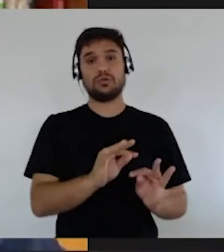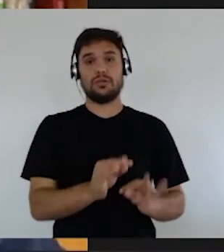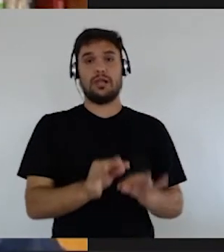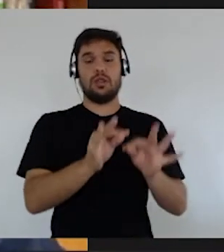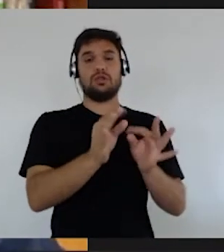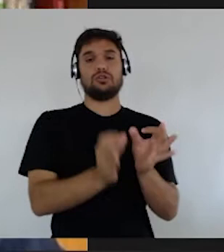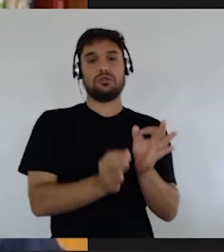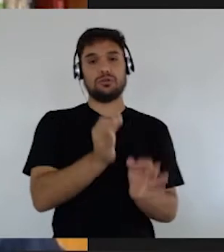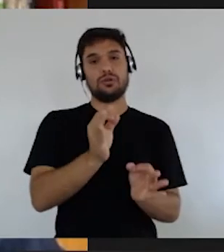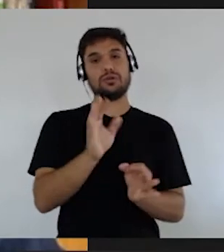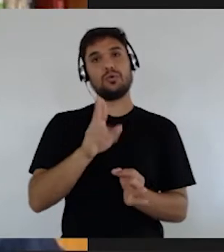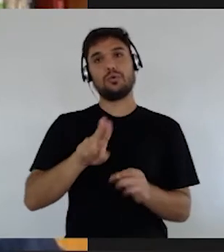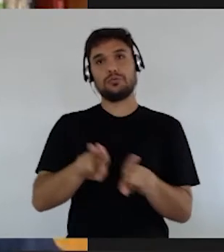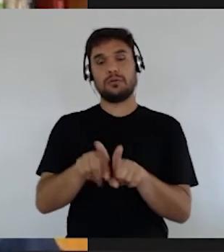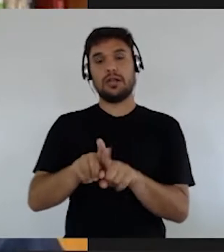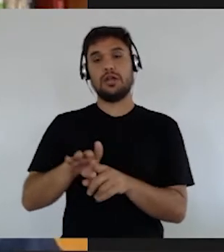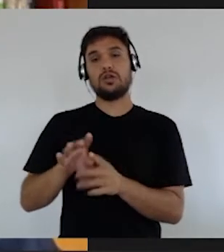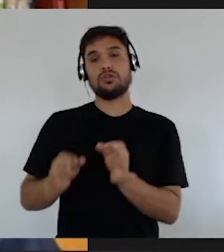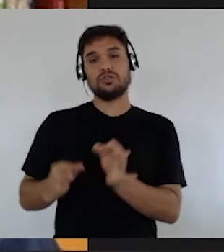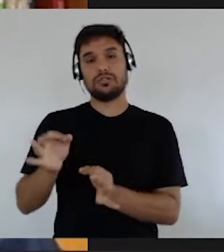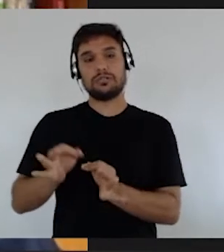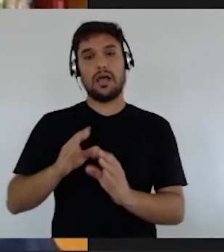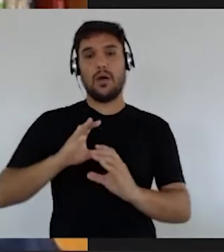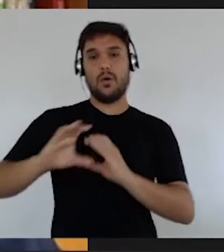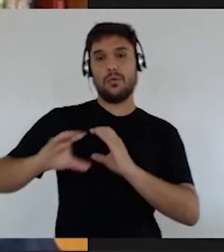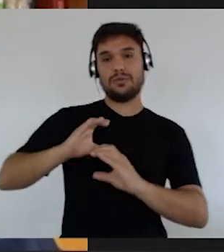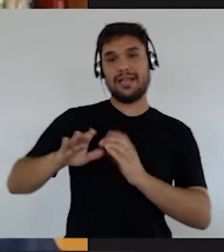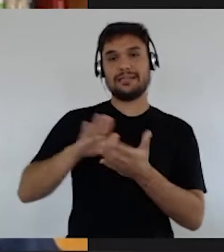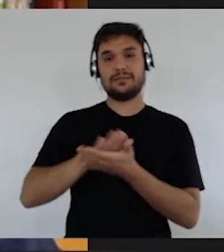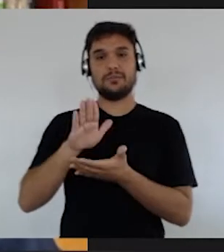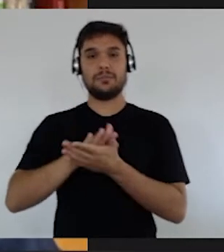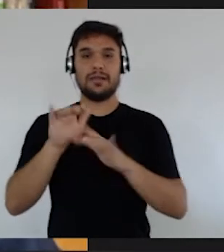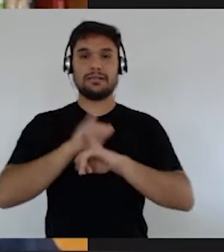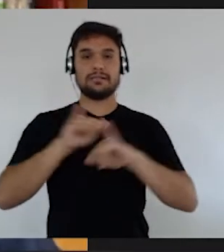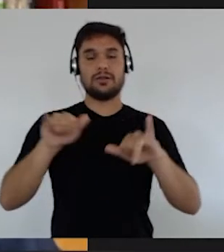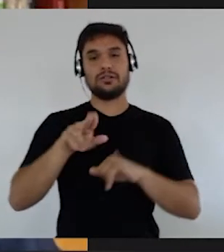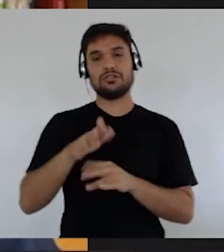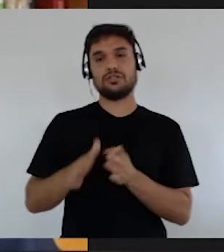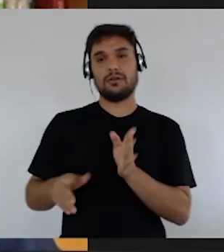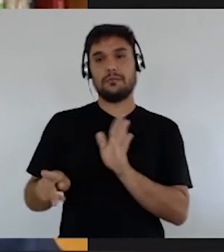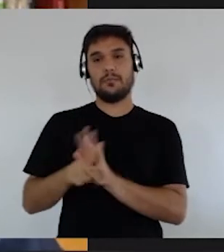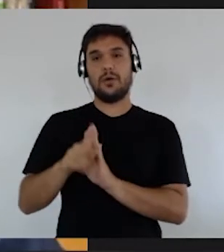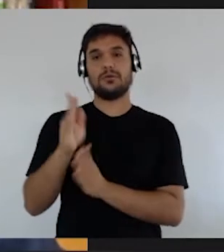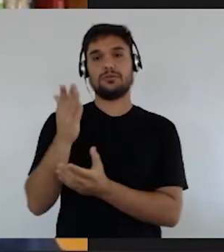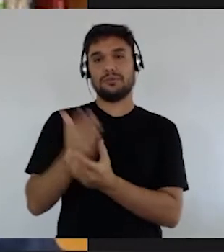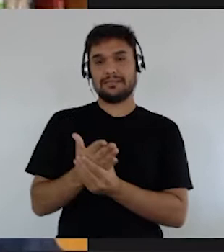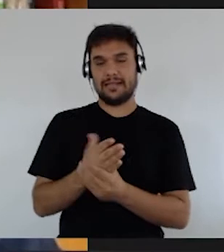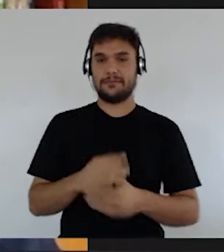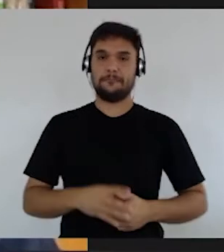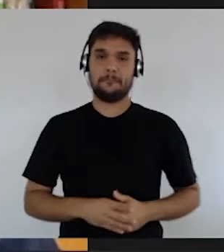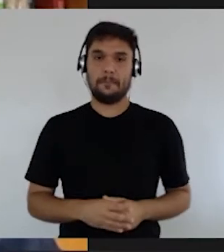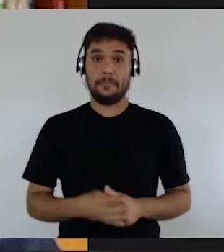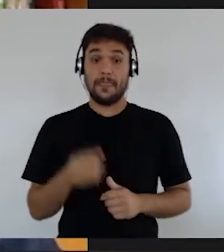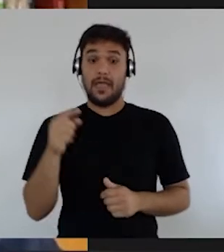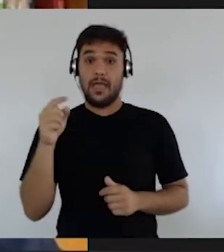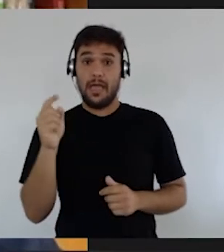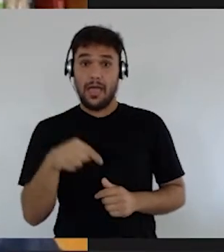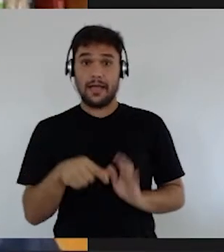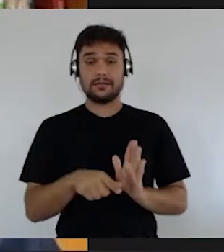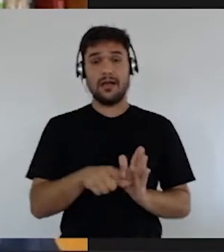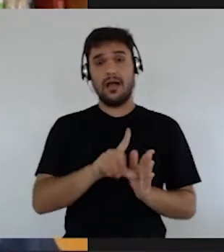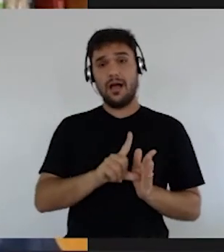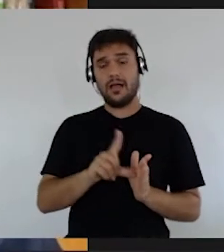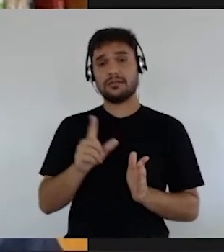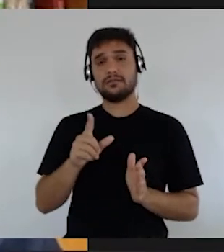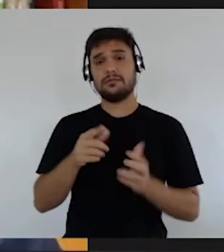na tramitação de processos judiciais, comunicação de atos e transmissão de peças processuais. Essa disposição abarcava